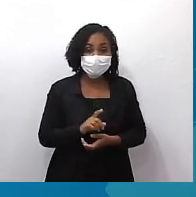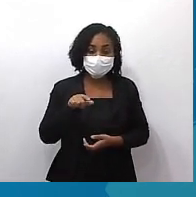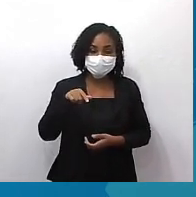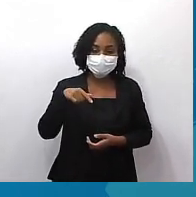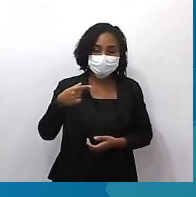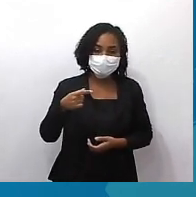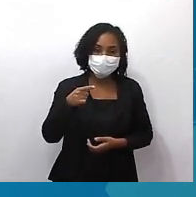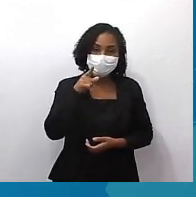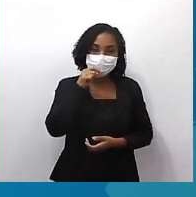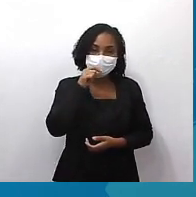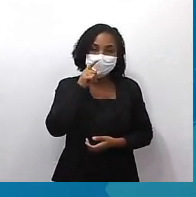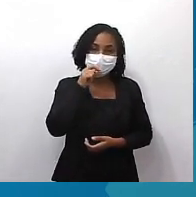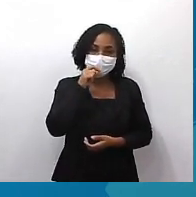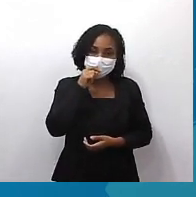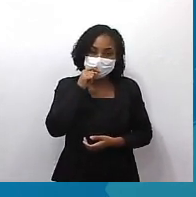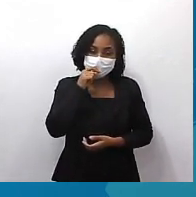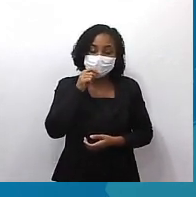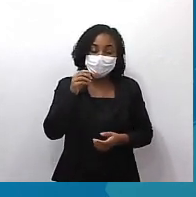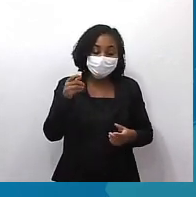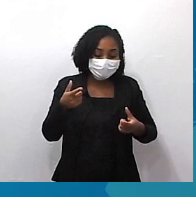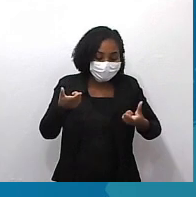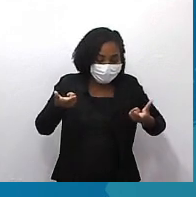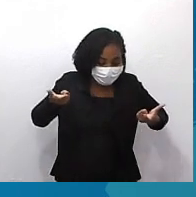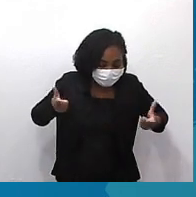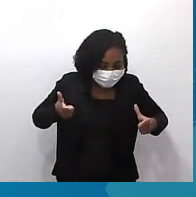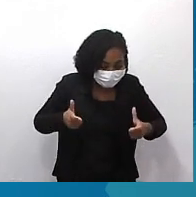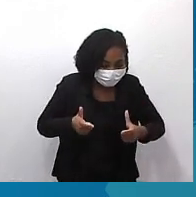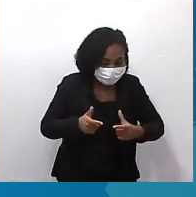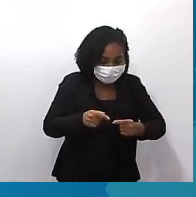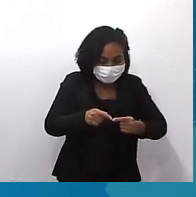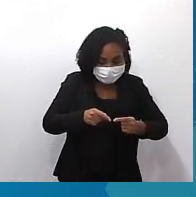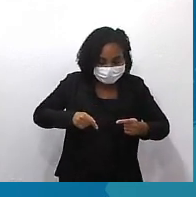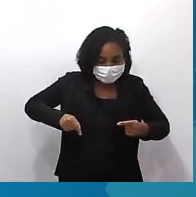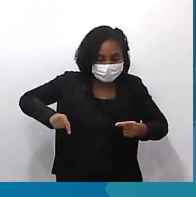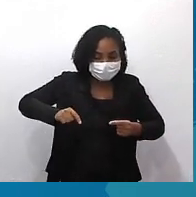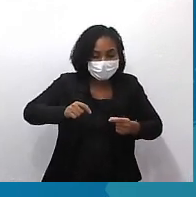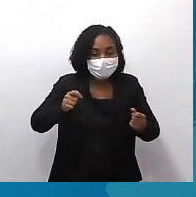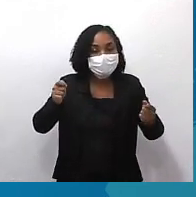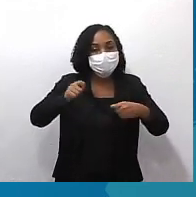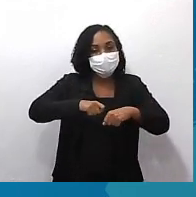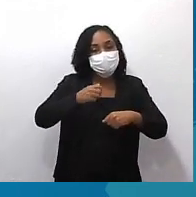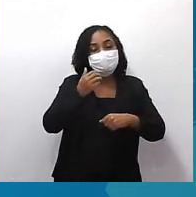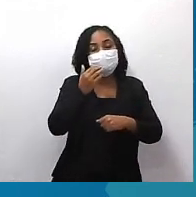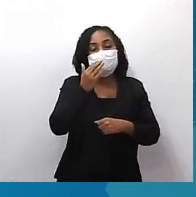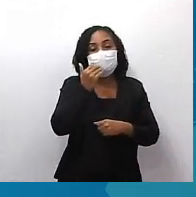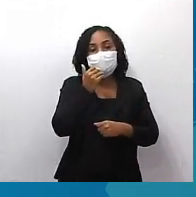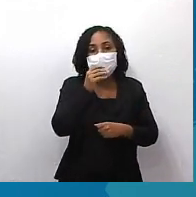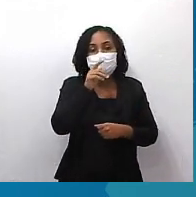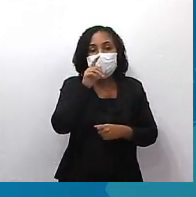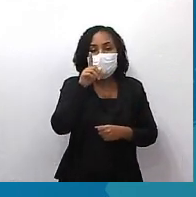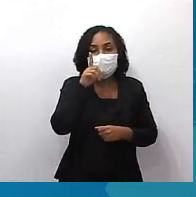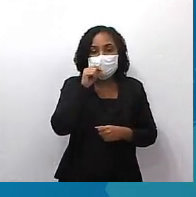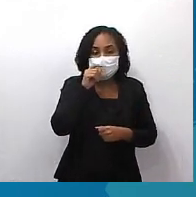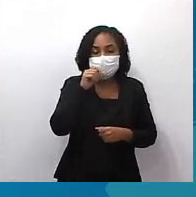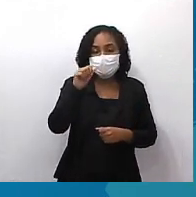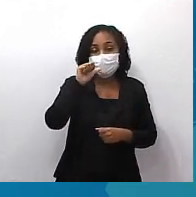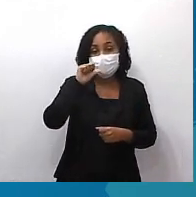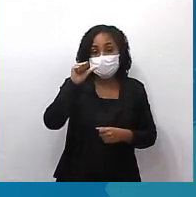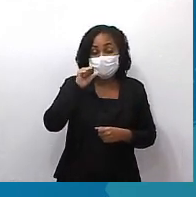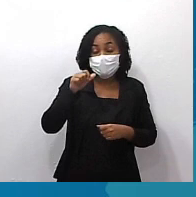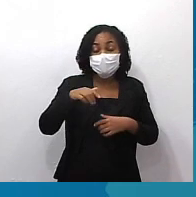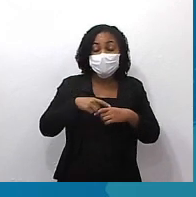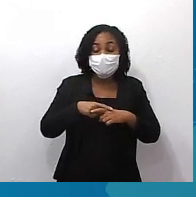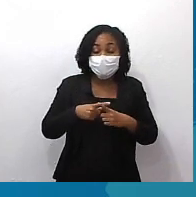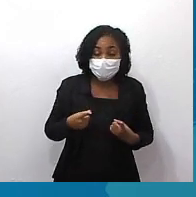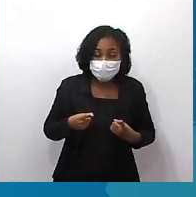a água vai ser um recurso tão escasso, né, principalmente a água potável, que poucos países terão. E por incrível que pareça, apesar